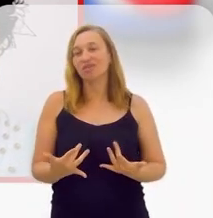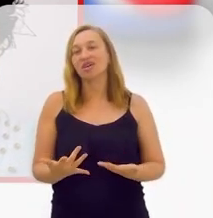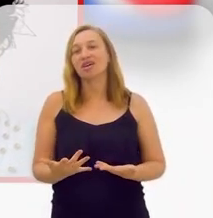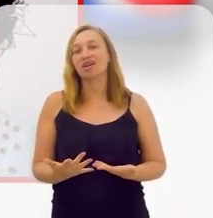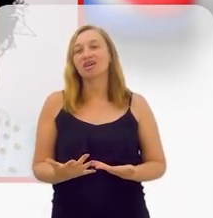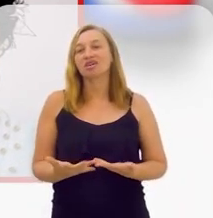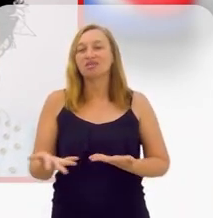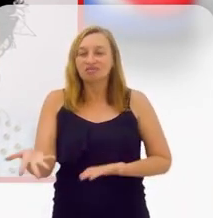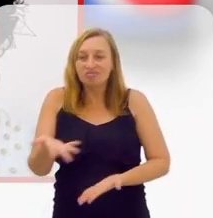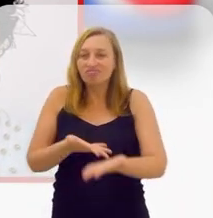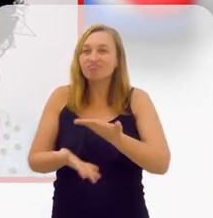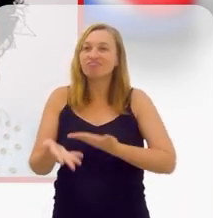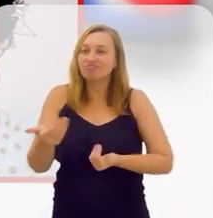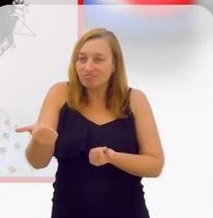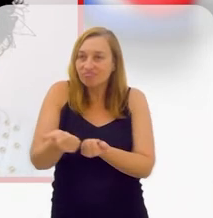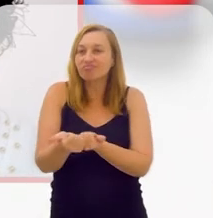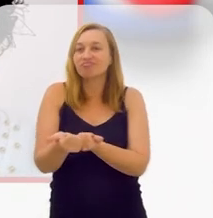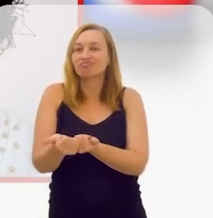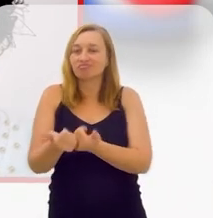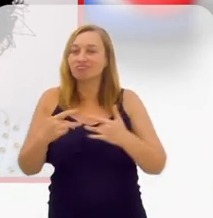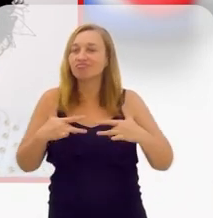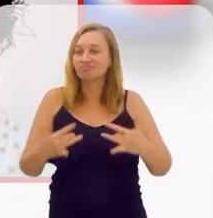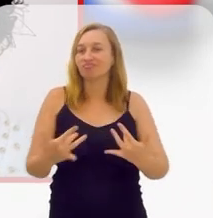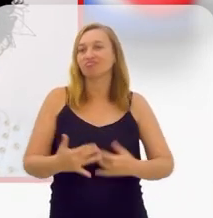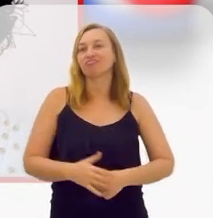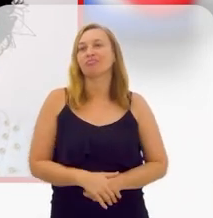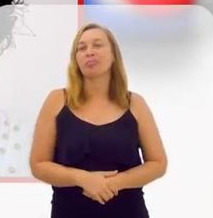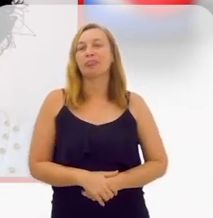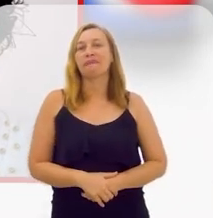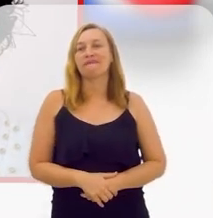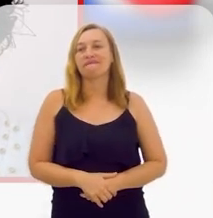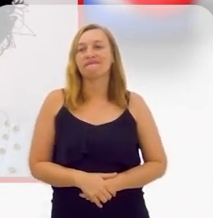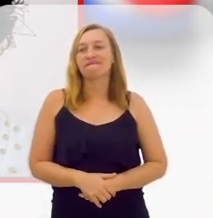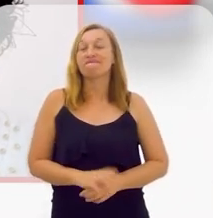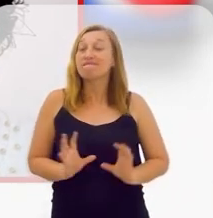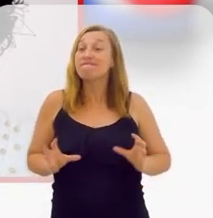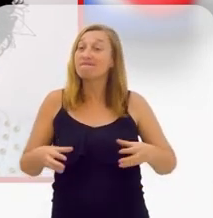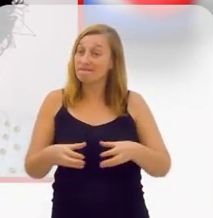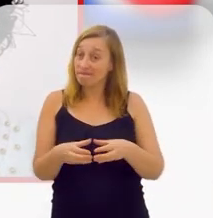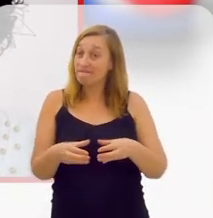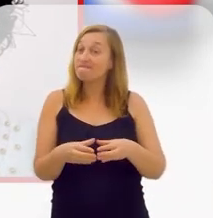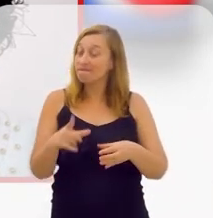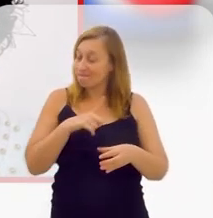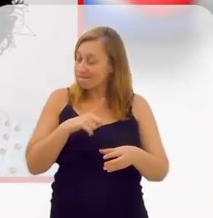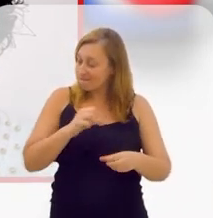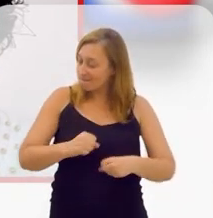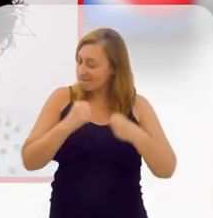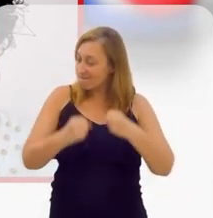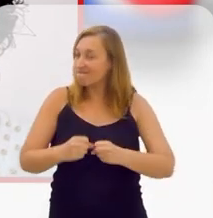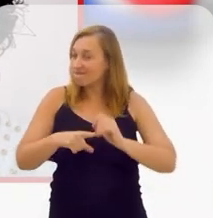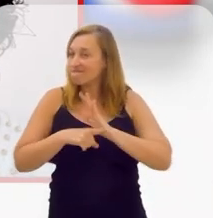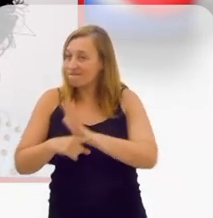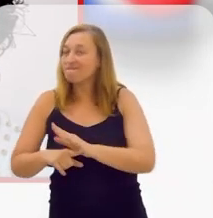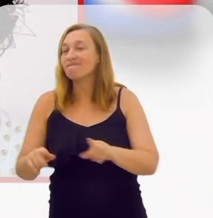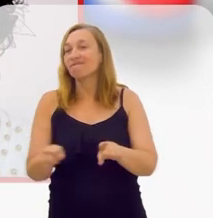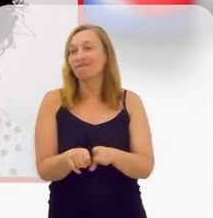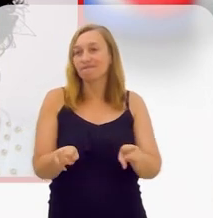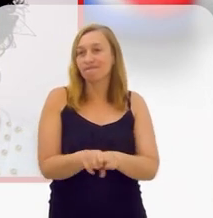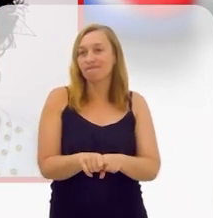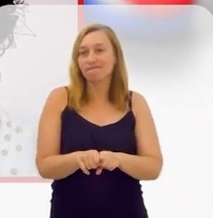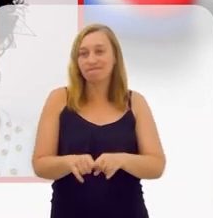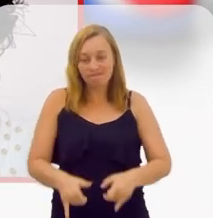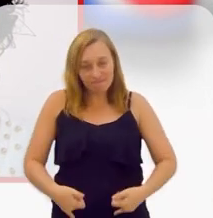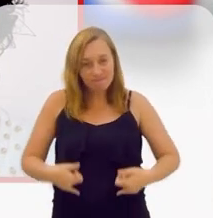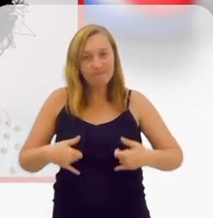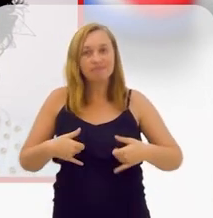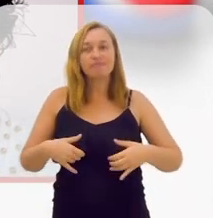uma forma colaborativa, né? Solidária. O coletivo, ele tem esse poder, né? E ajuda também, acho Sim. que,